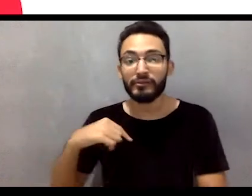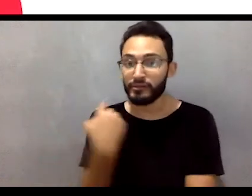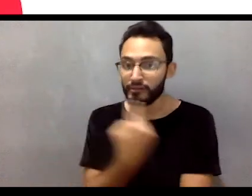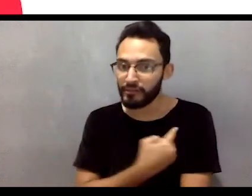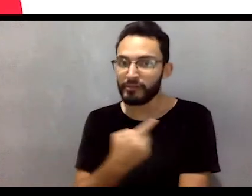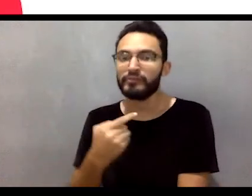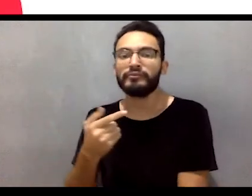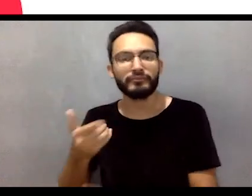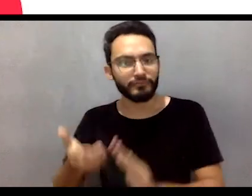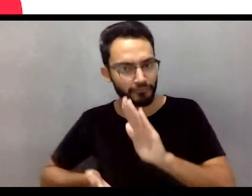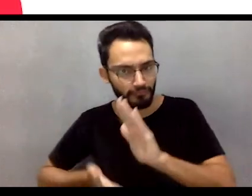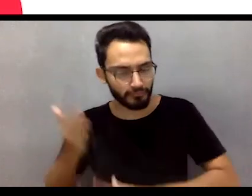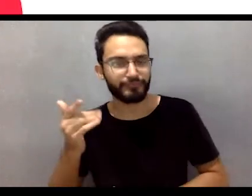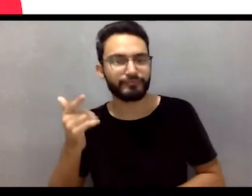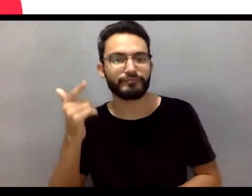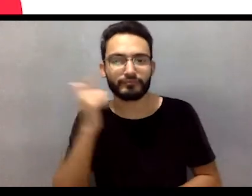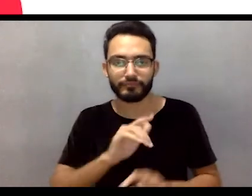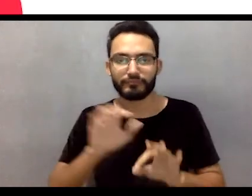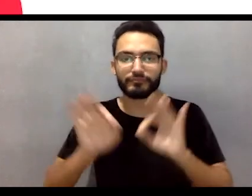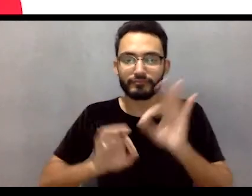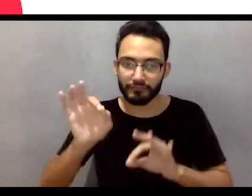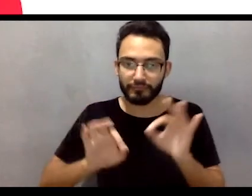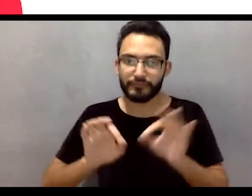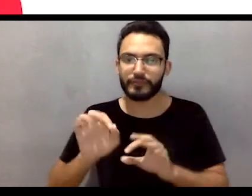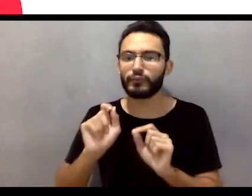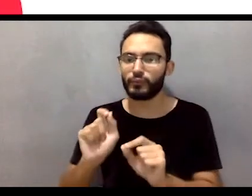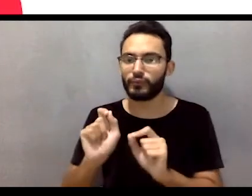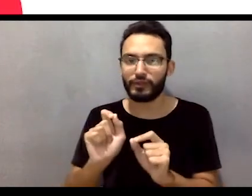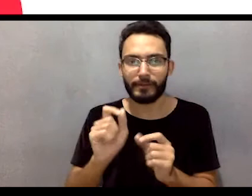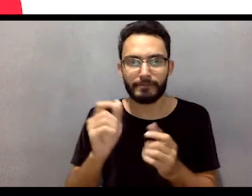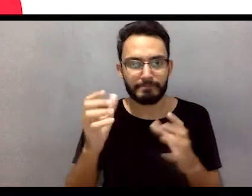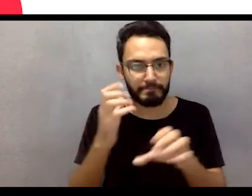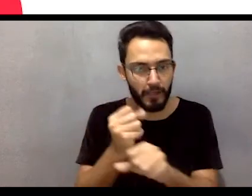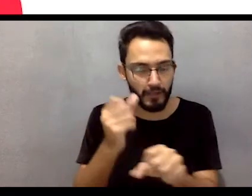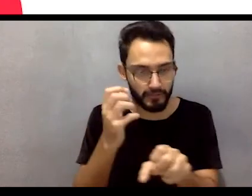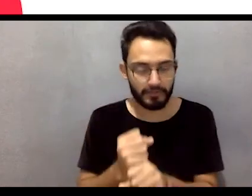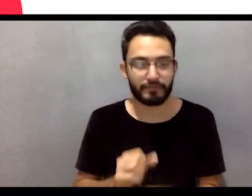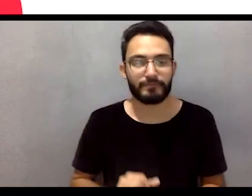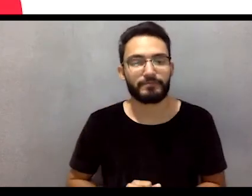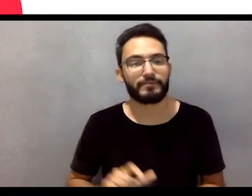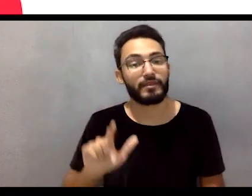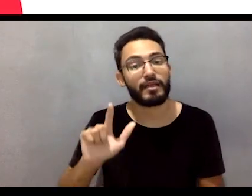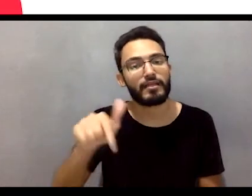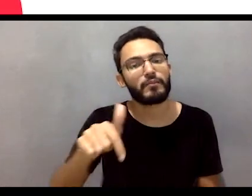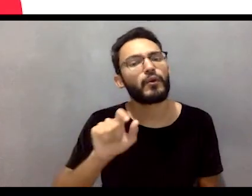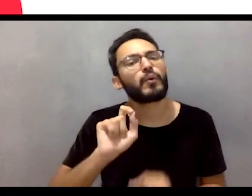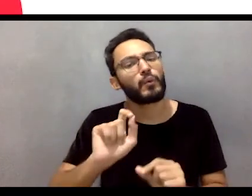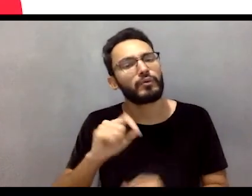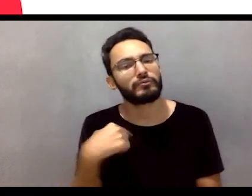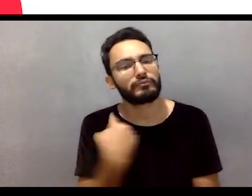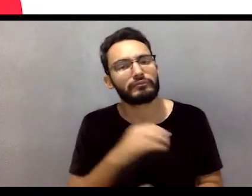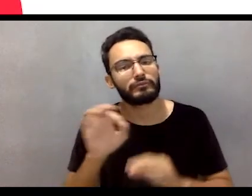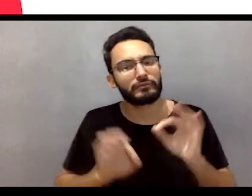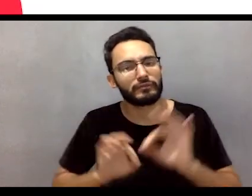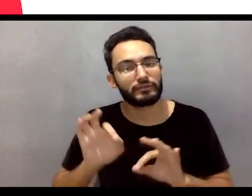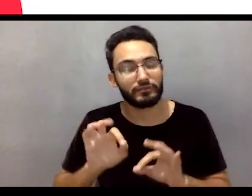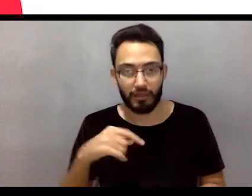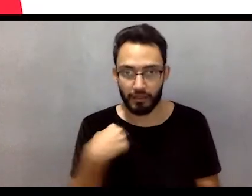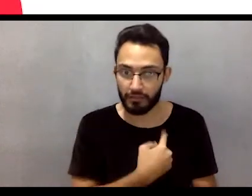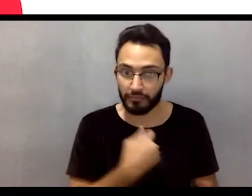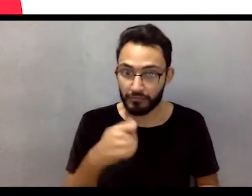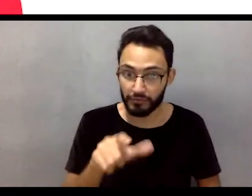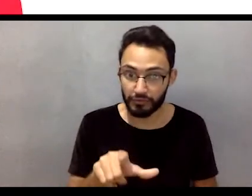nós fomos fazendo essa pesagem. Depois disso, o que que a gente faz? A gente